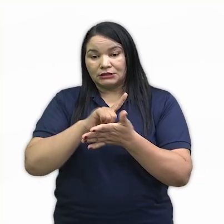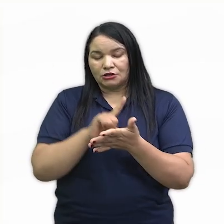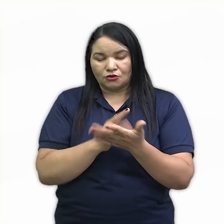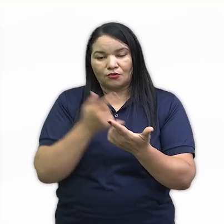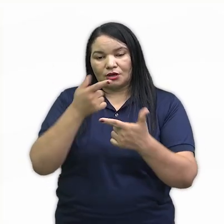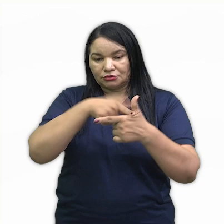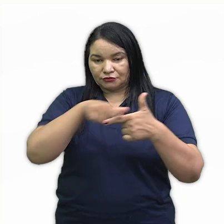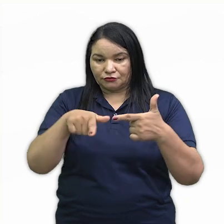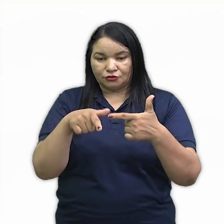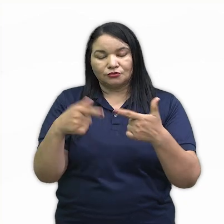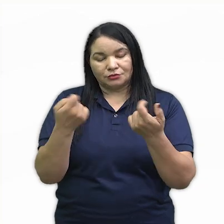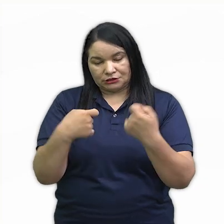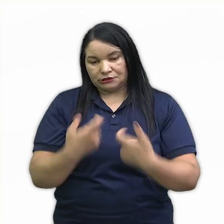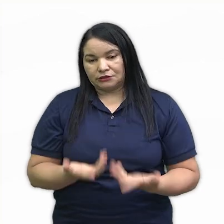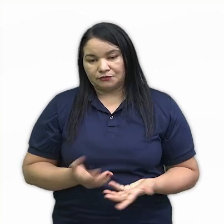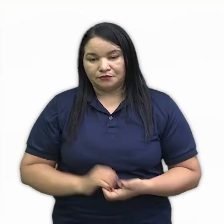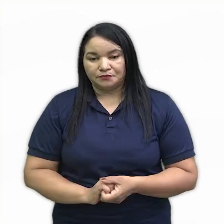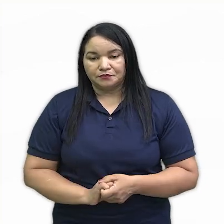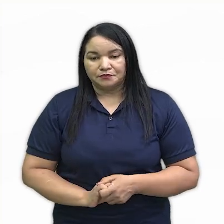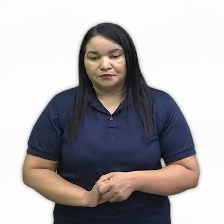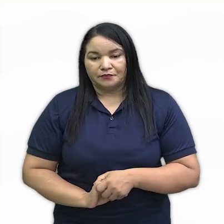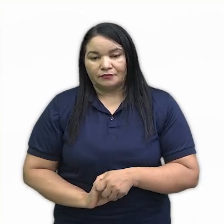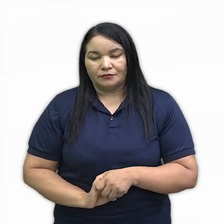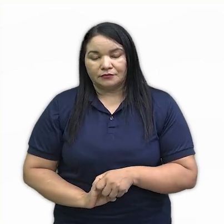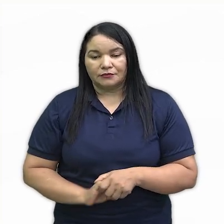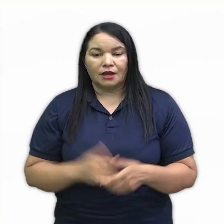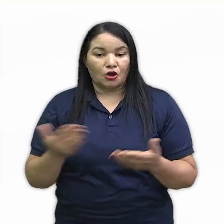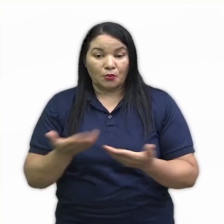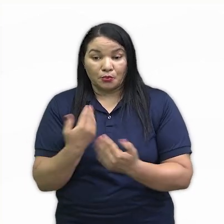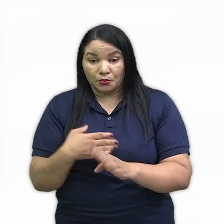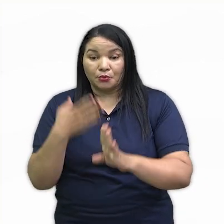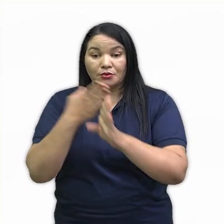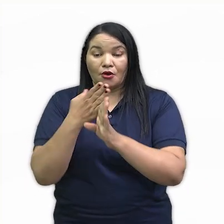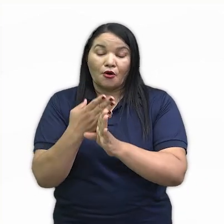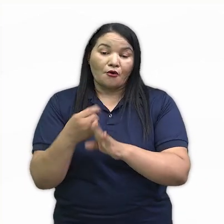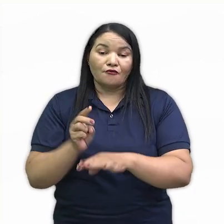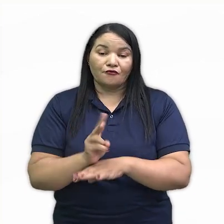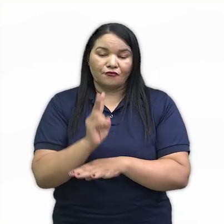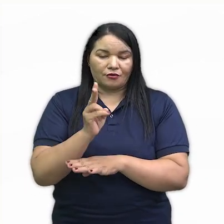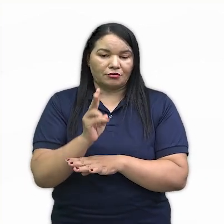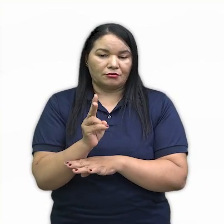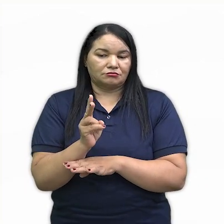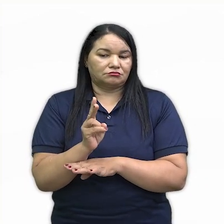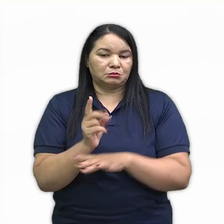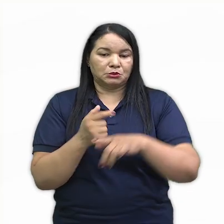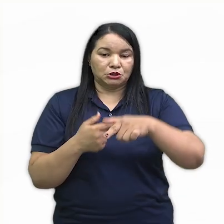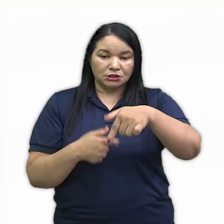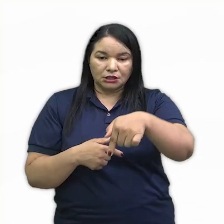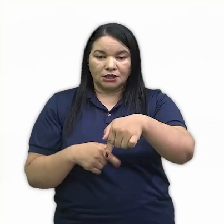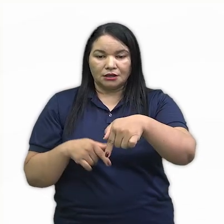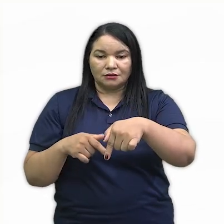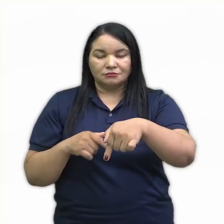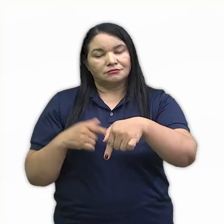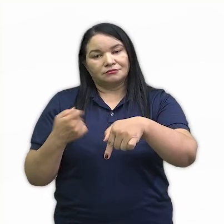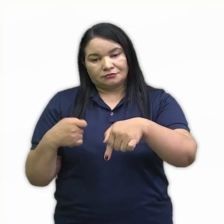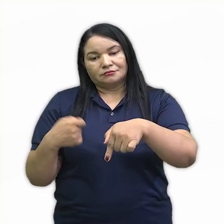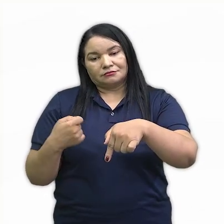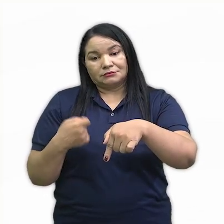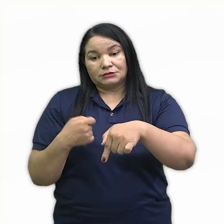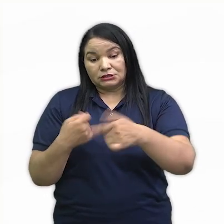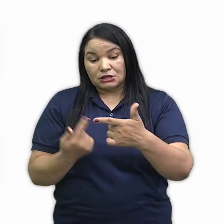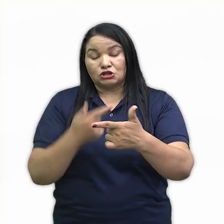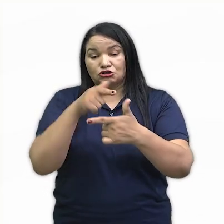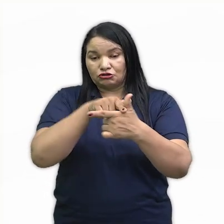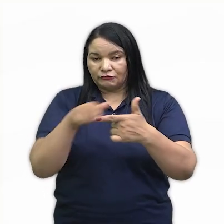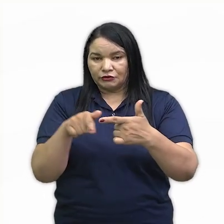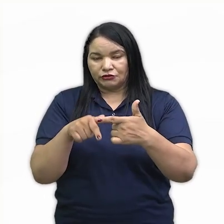saber, então, qual é o valor da sua razão, né? Já que a gente